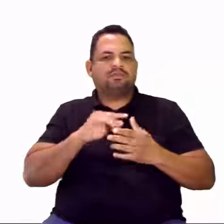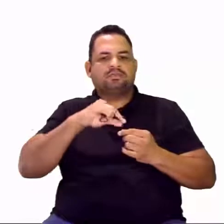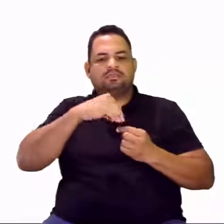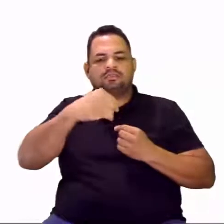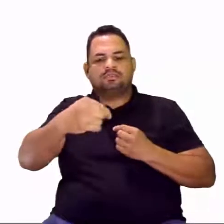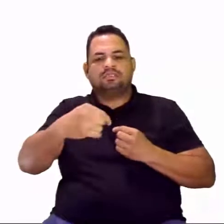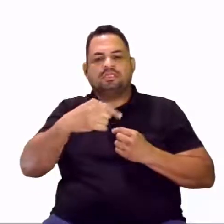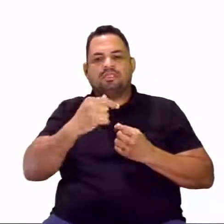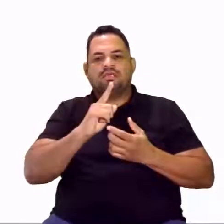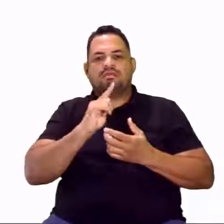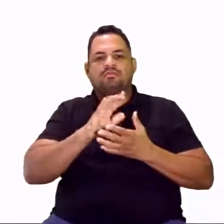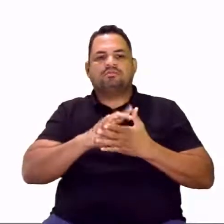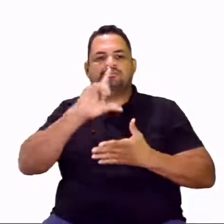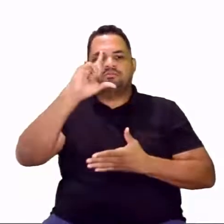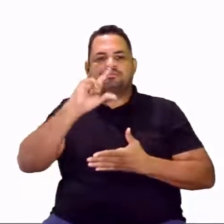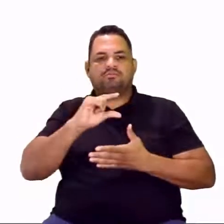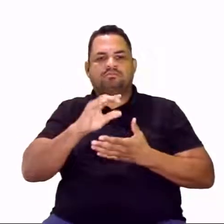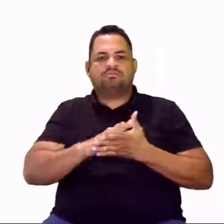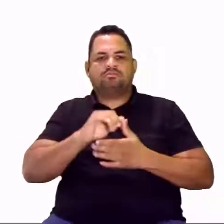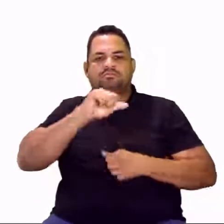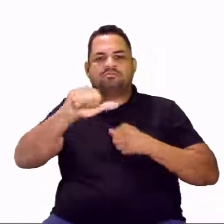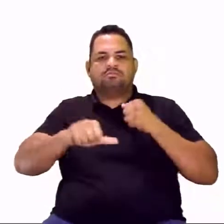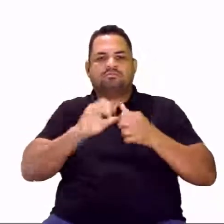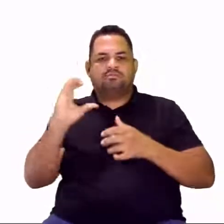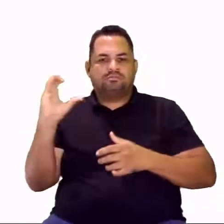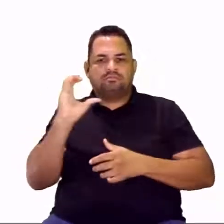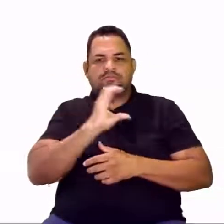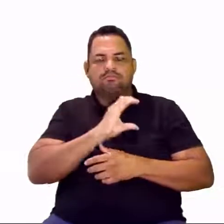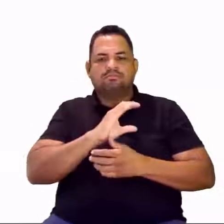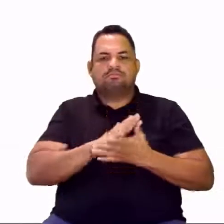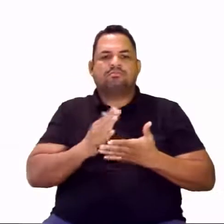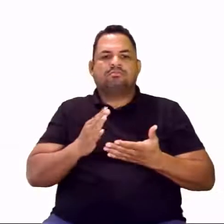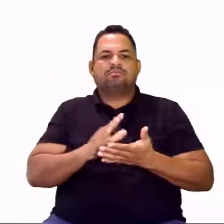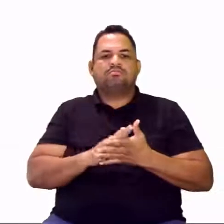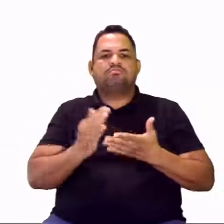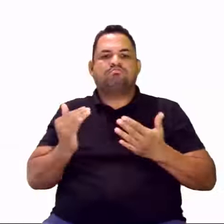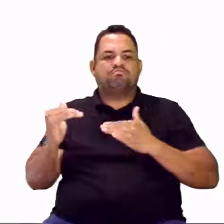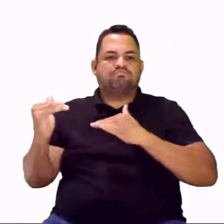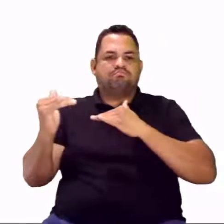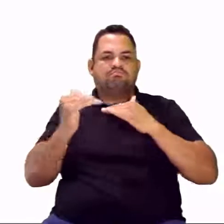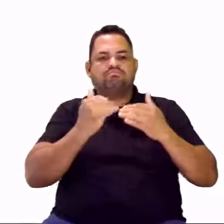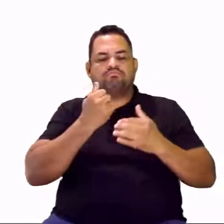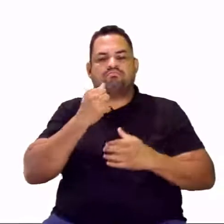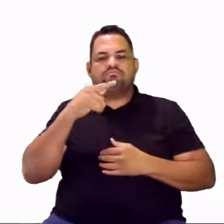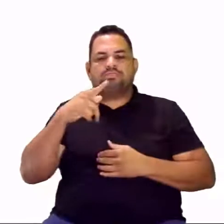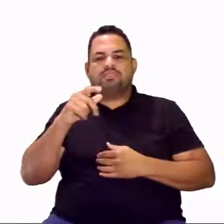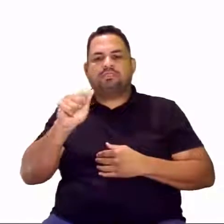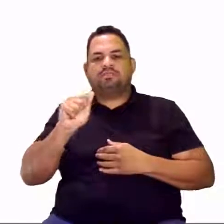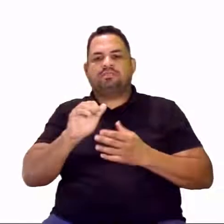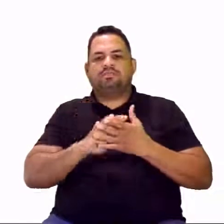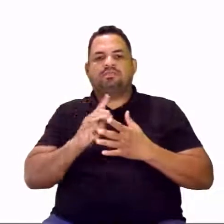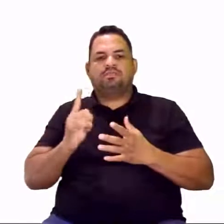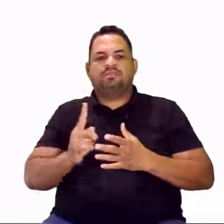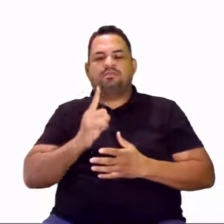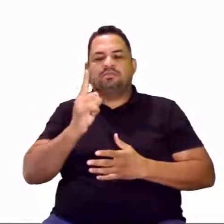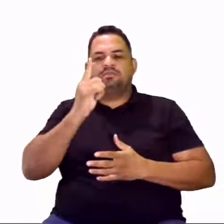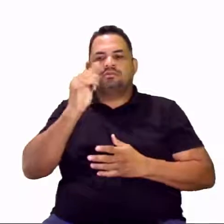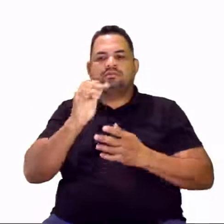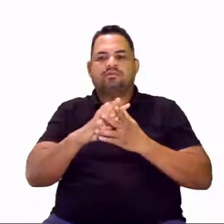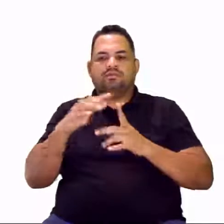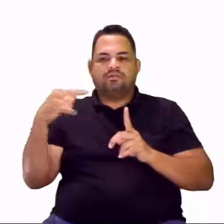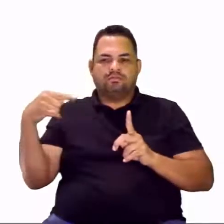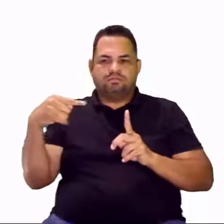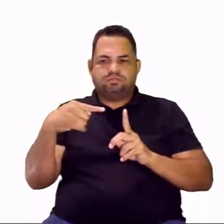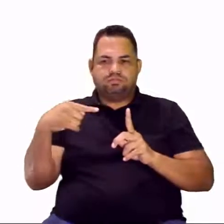maior que a pressão interna e altera a velocidade de escoamento, que é proporcional à pressão atmosférica na altura